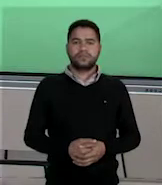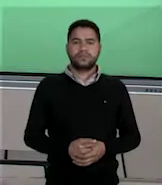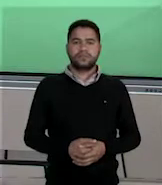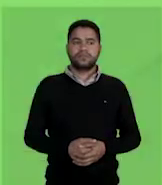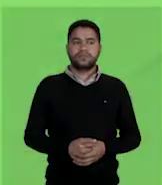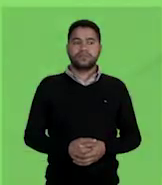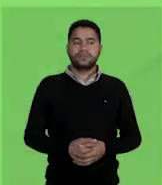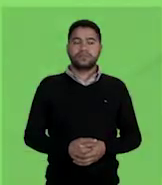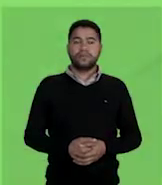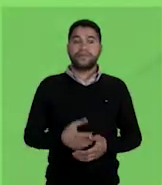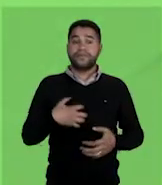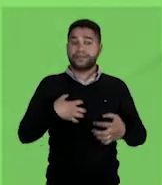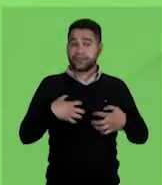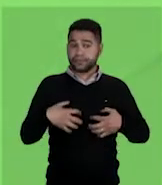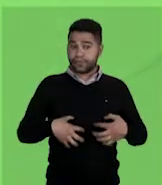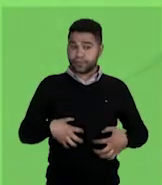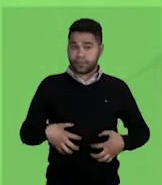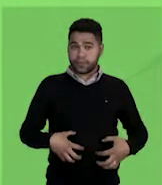Órgãos